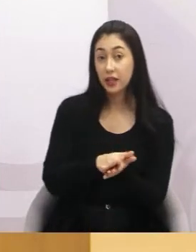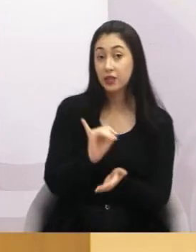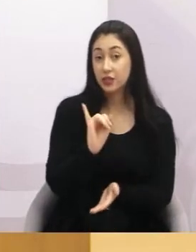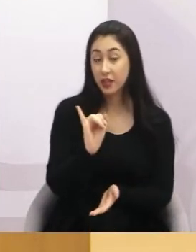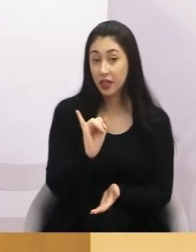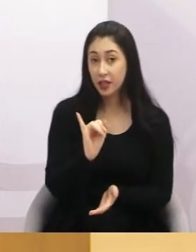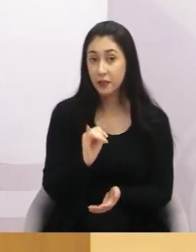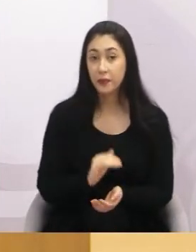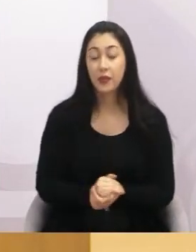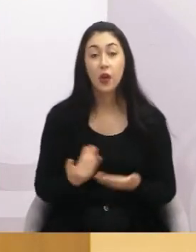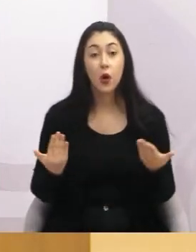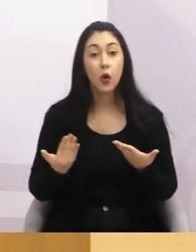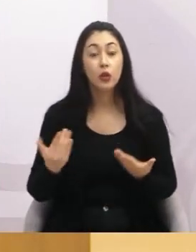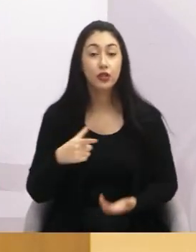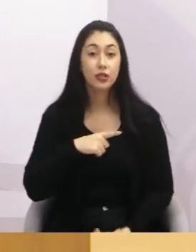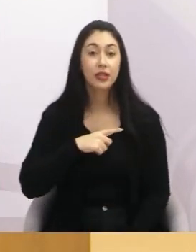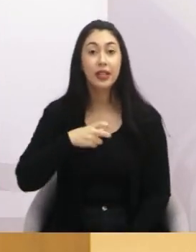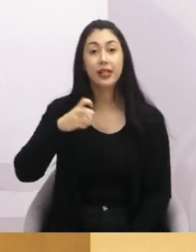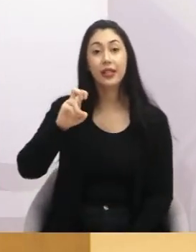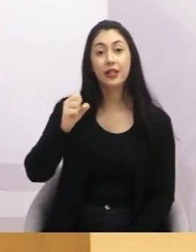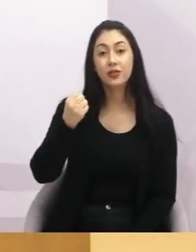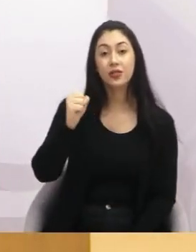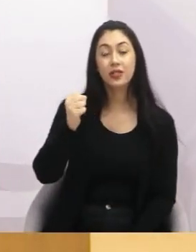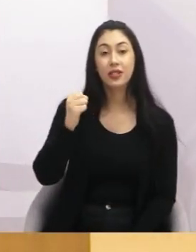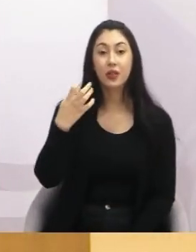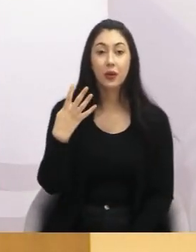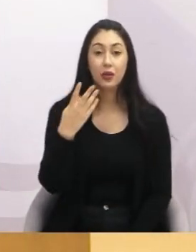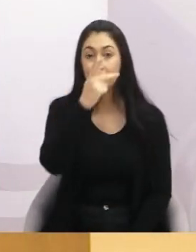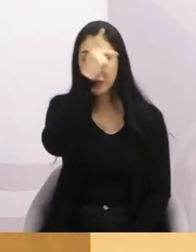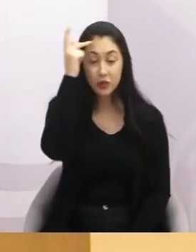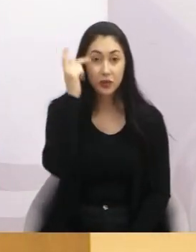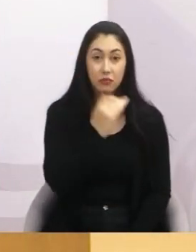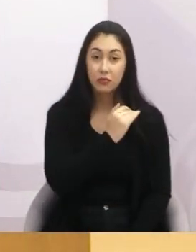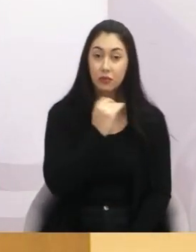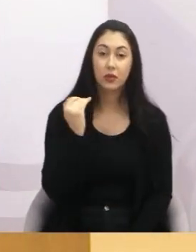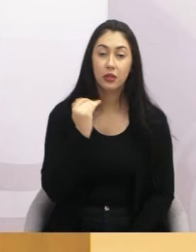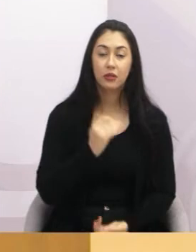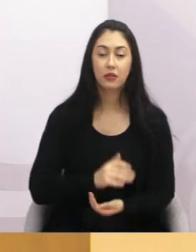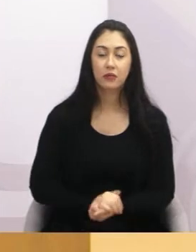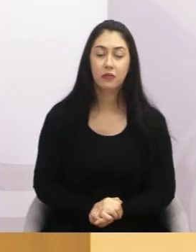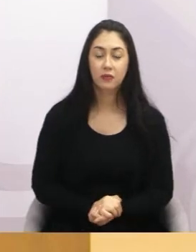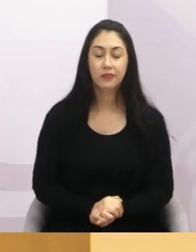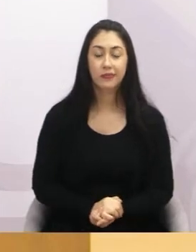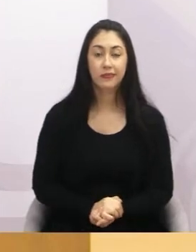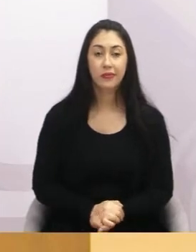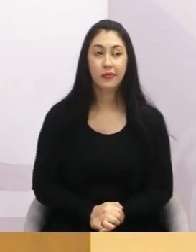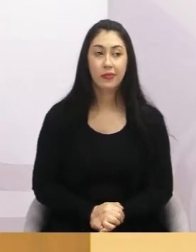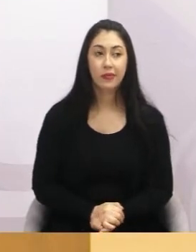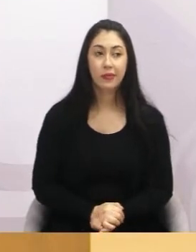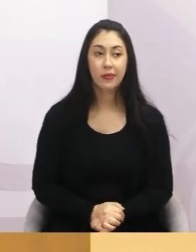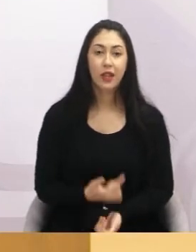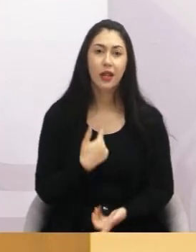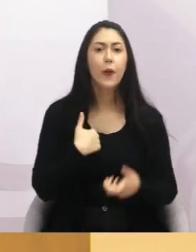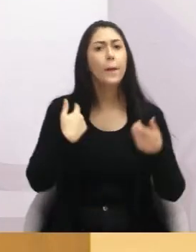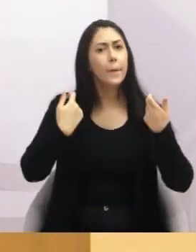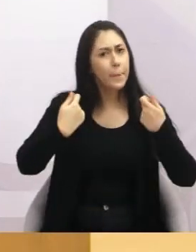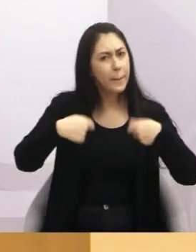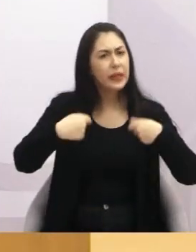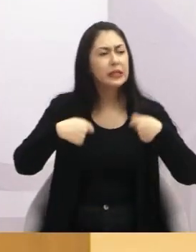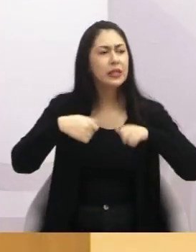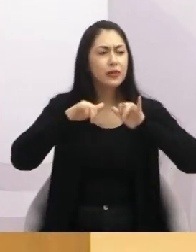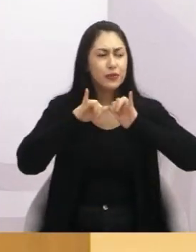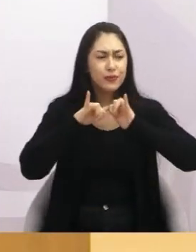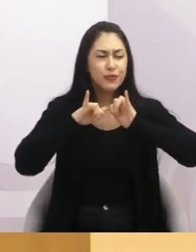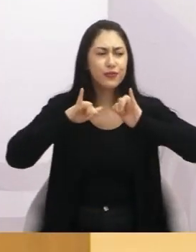exemplo, hoje chega a 584 óbitos. Então, não poderia deixar aqui